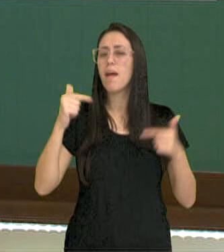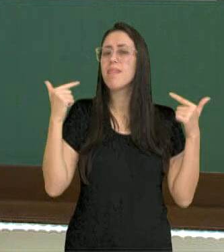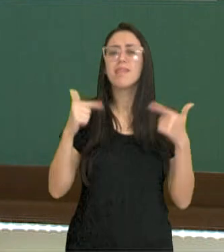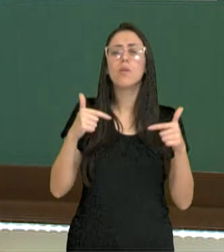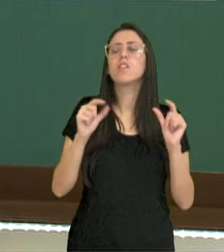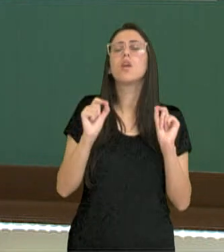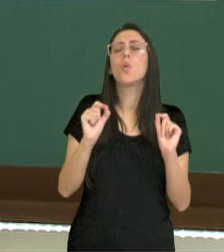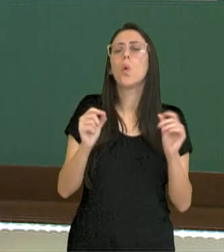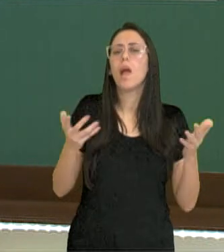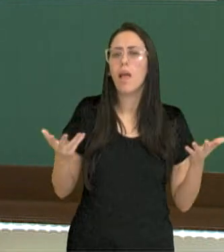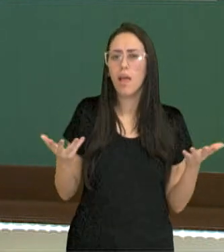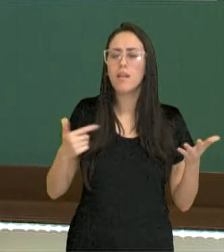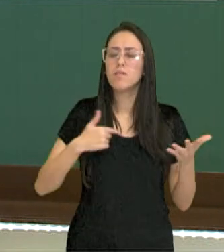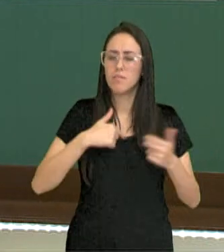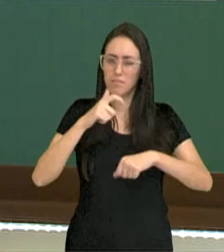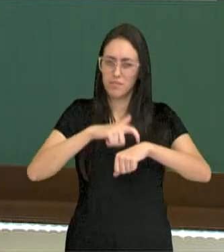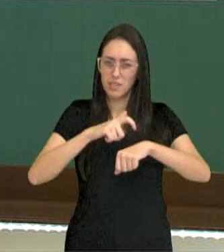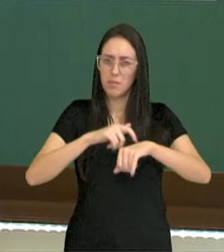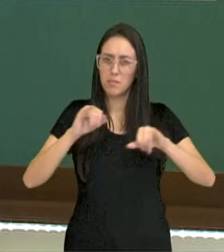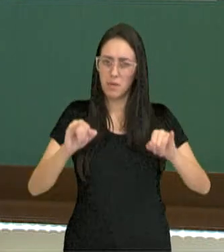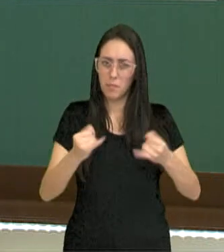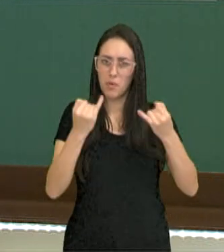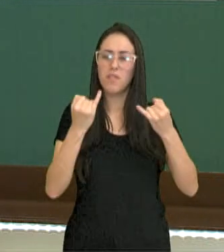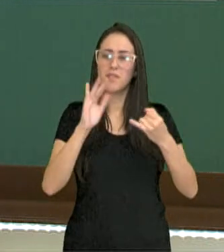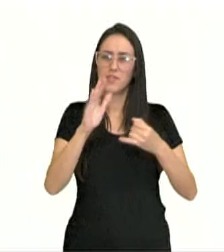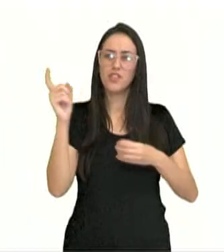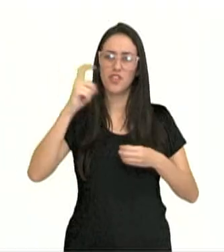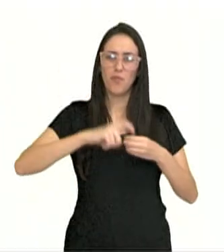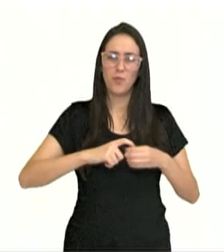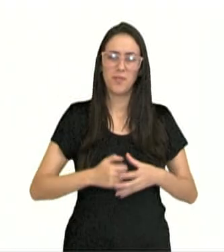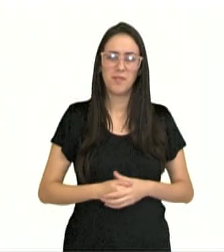apresenta. Eu vou dar um tempinho para vocês pensarem e eu já retorno.